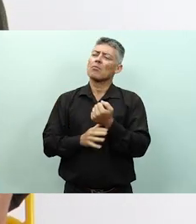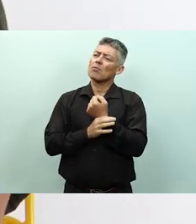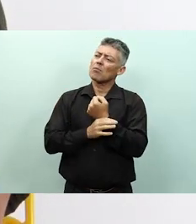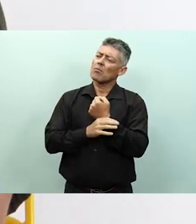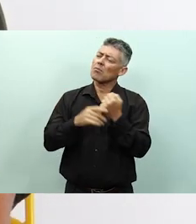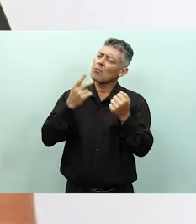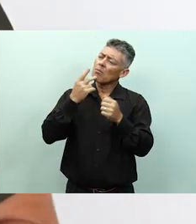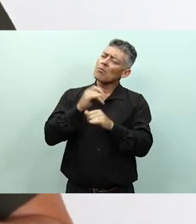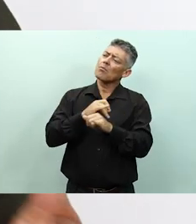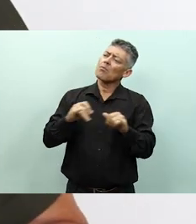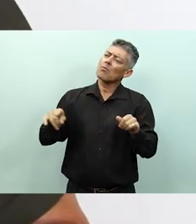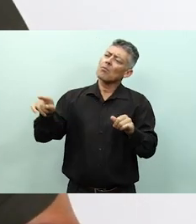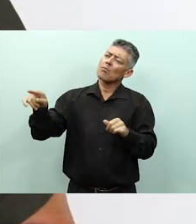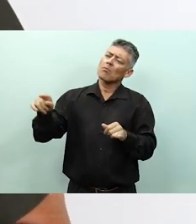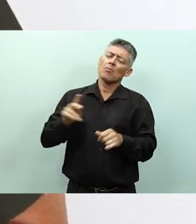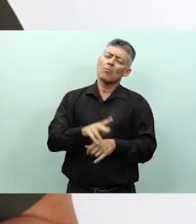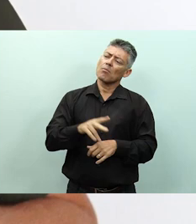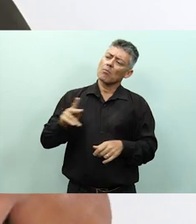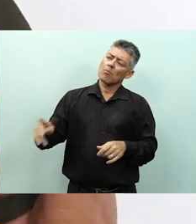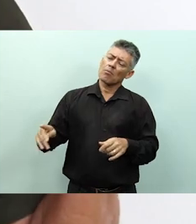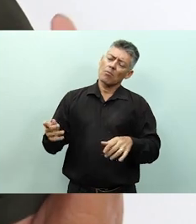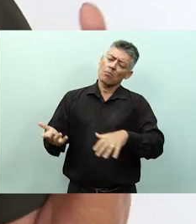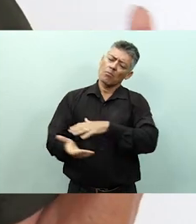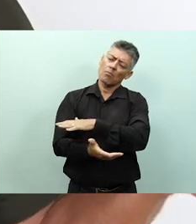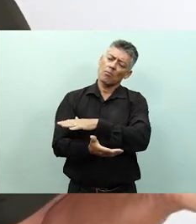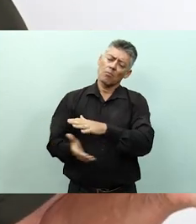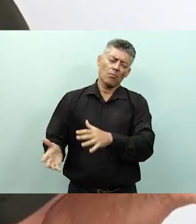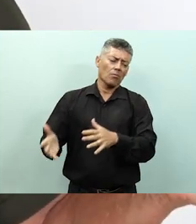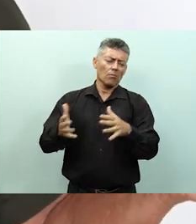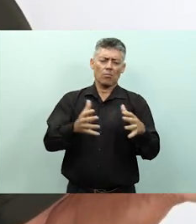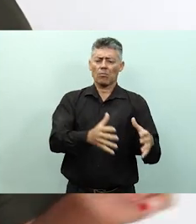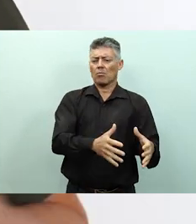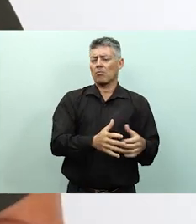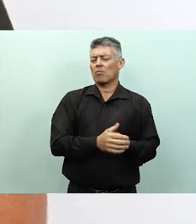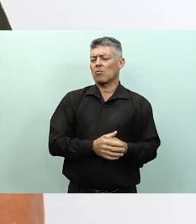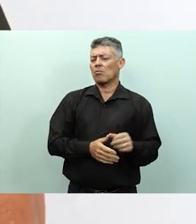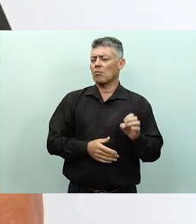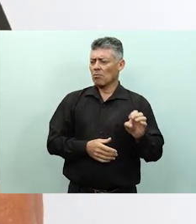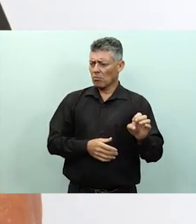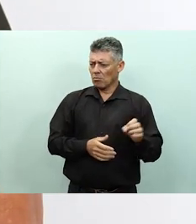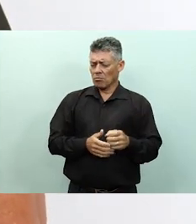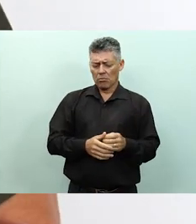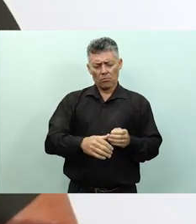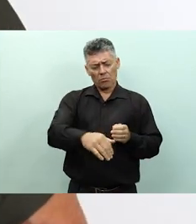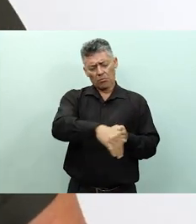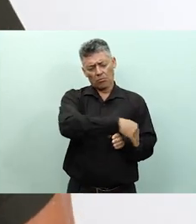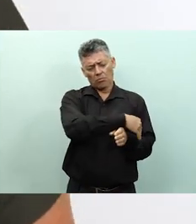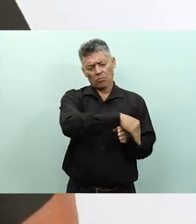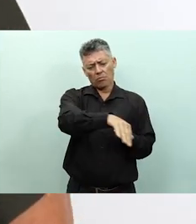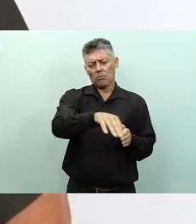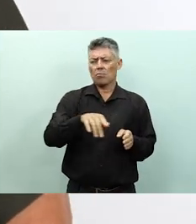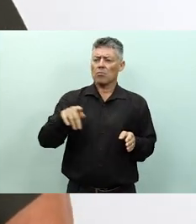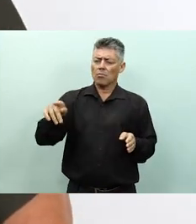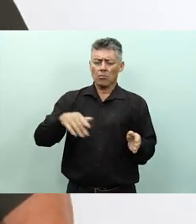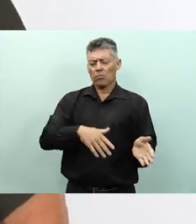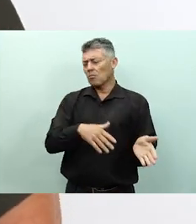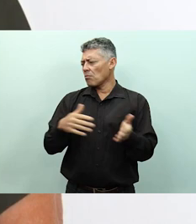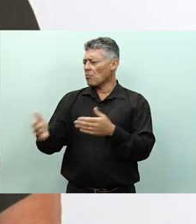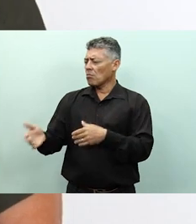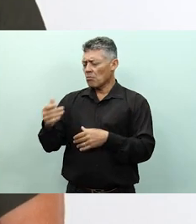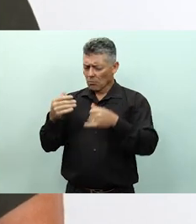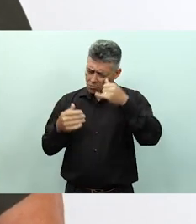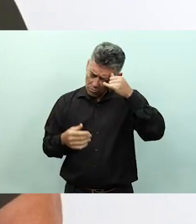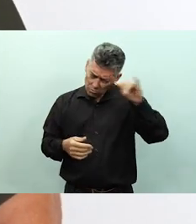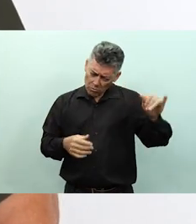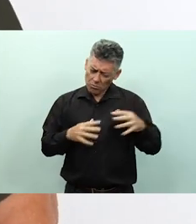avisou que tinha um movimento de professores do lado esquerdo da calçada e que ela fosse pelo lado direito para